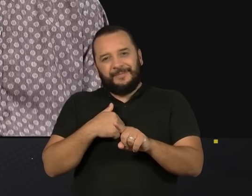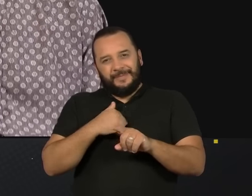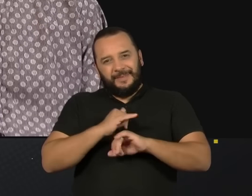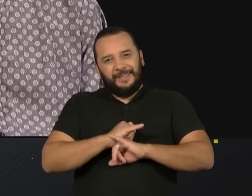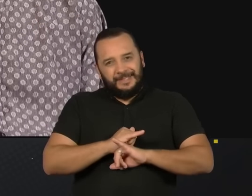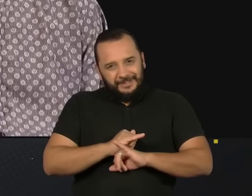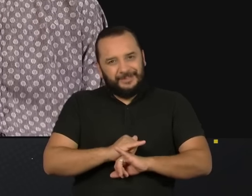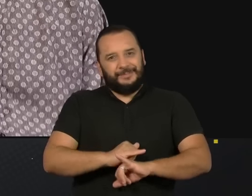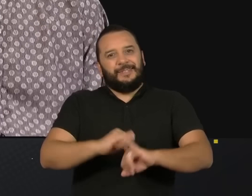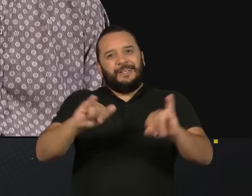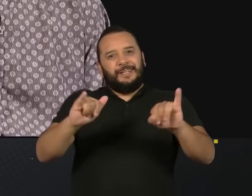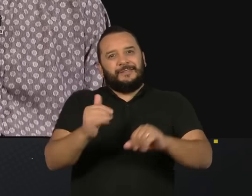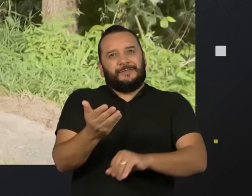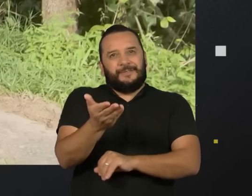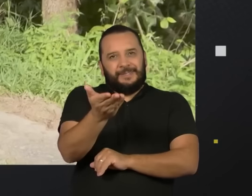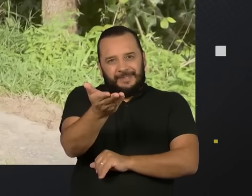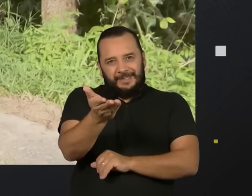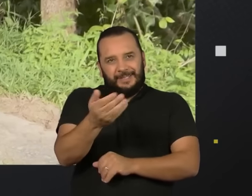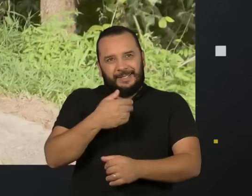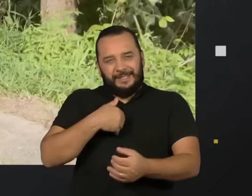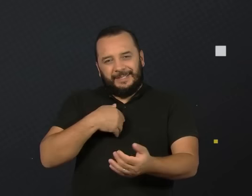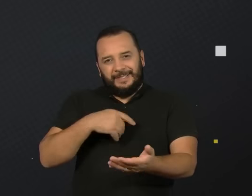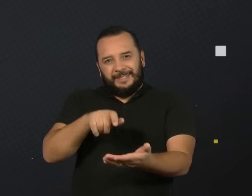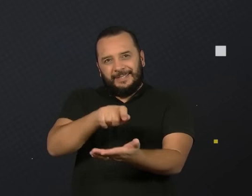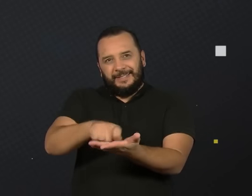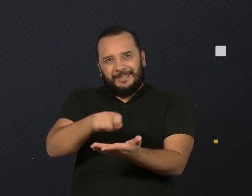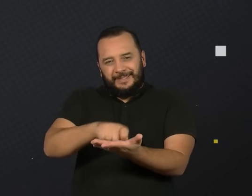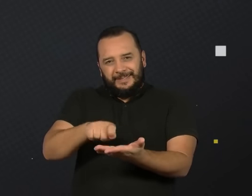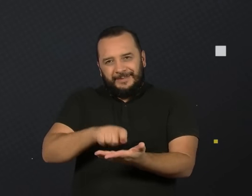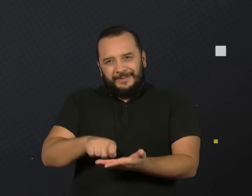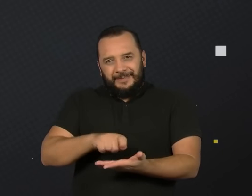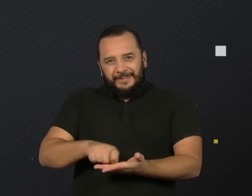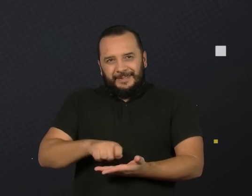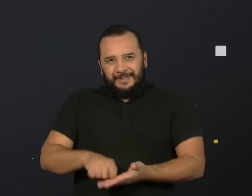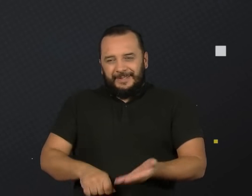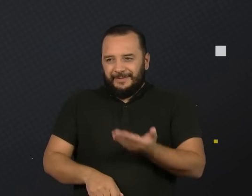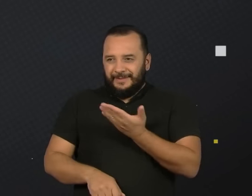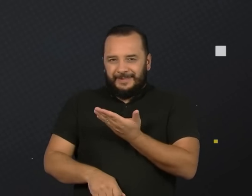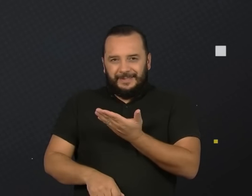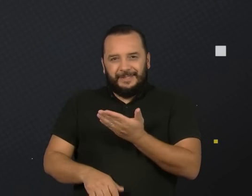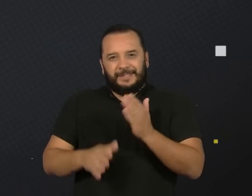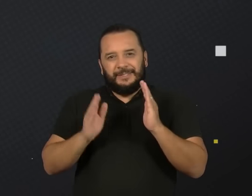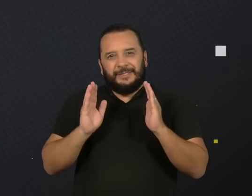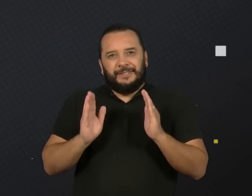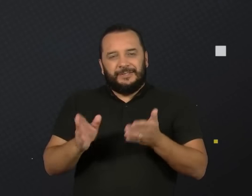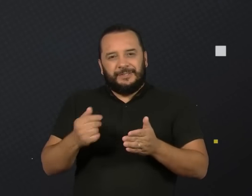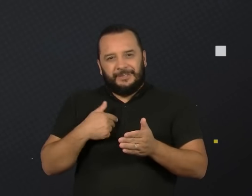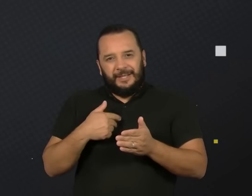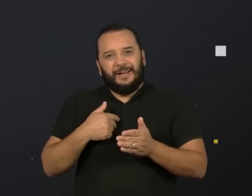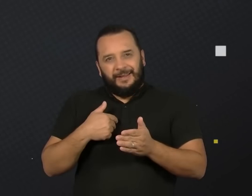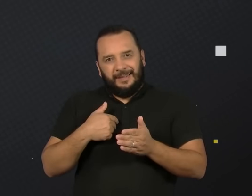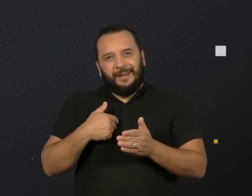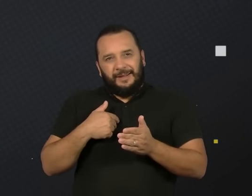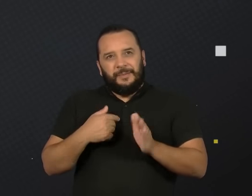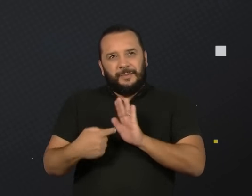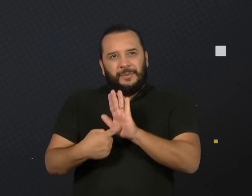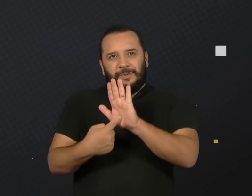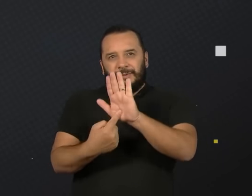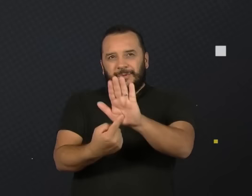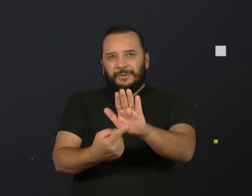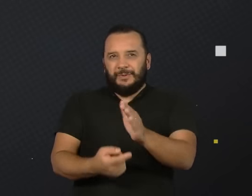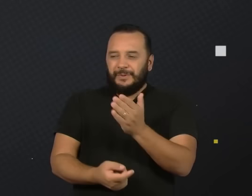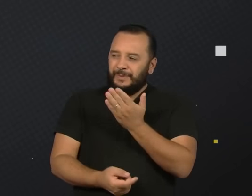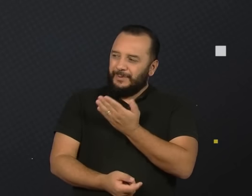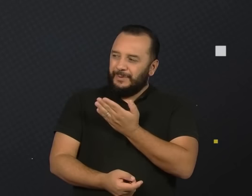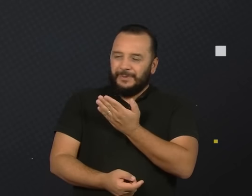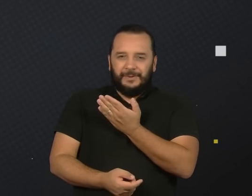dita, que você escreveu no ar da cena. Você fez uma pedra bruta de escrita no ar da cena, depois